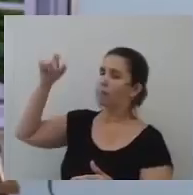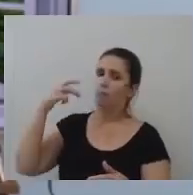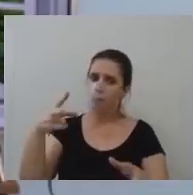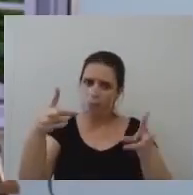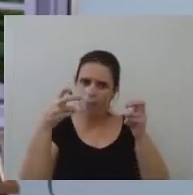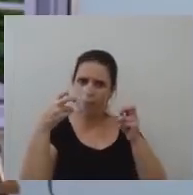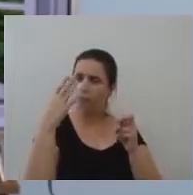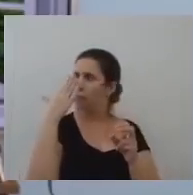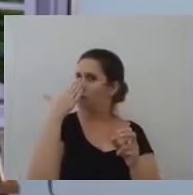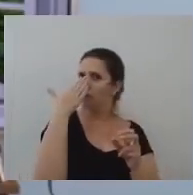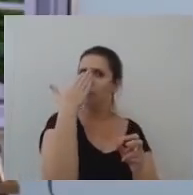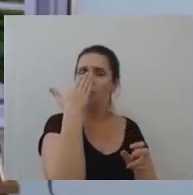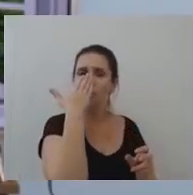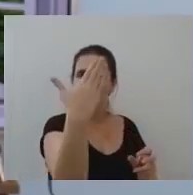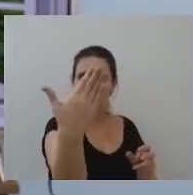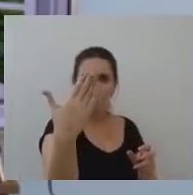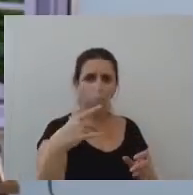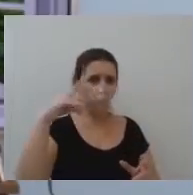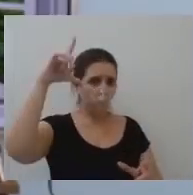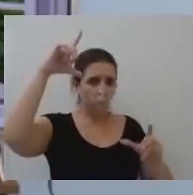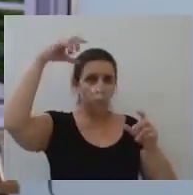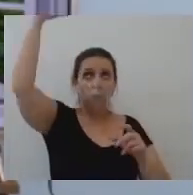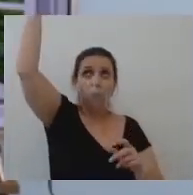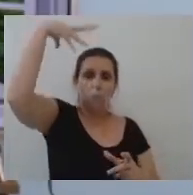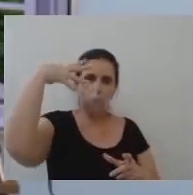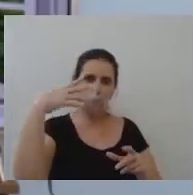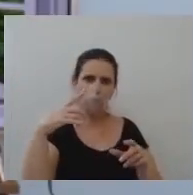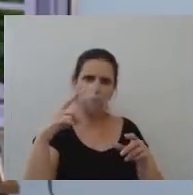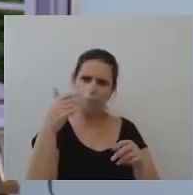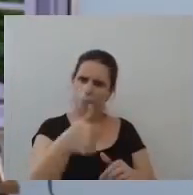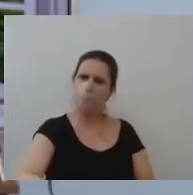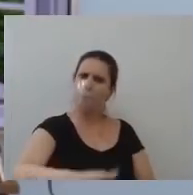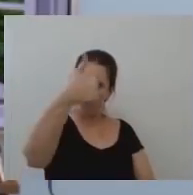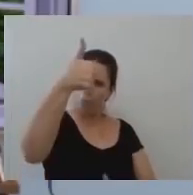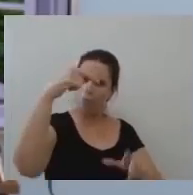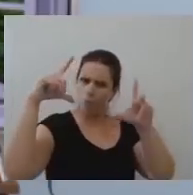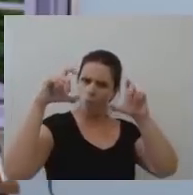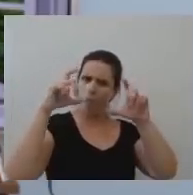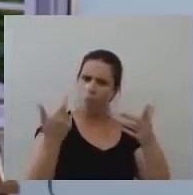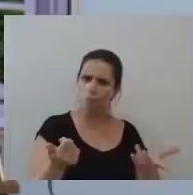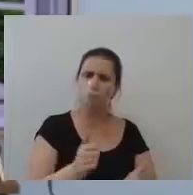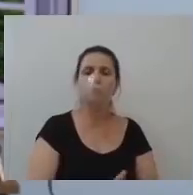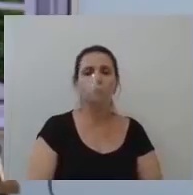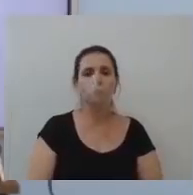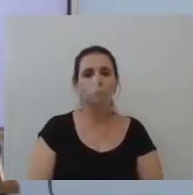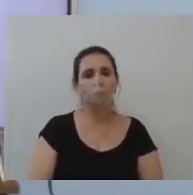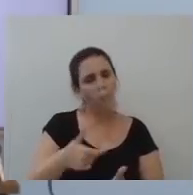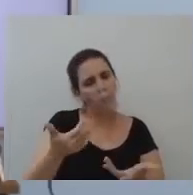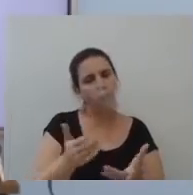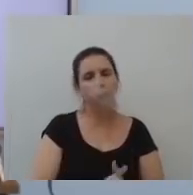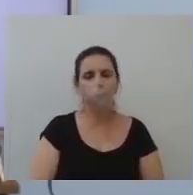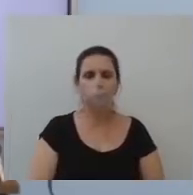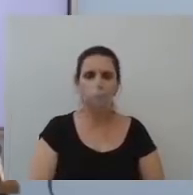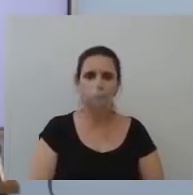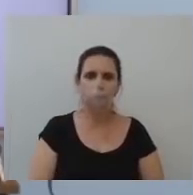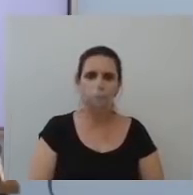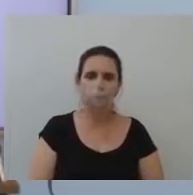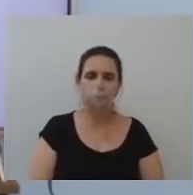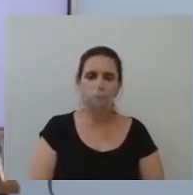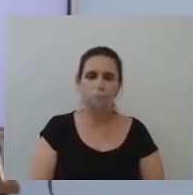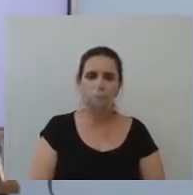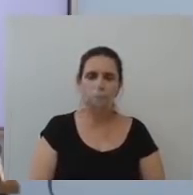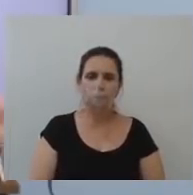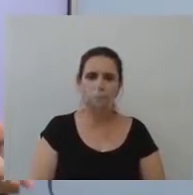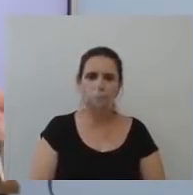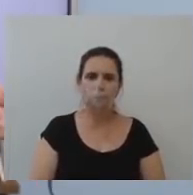você de frente para a luz, a imagem ela fica bem melhor. E essa é a intenção, tá certo?